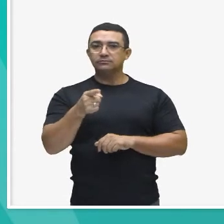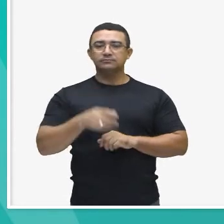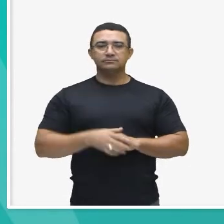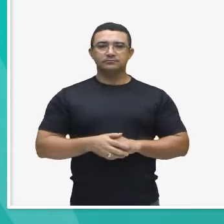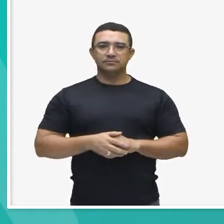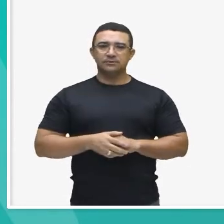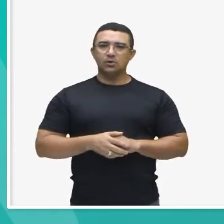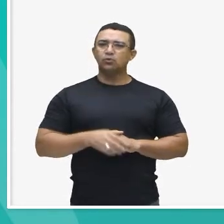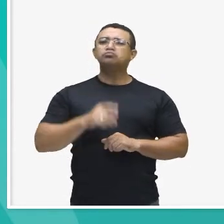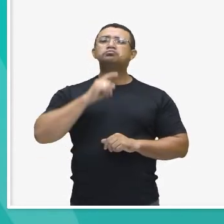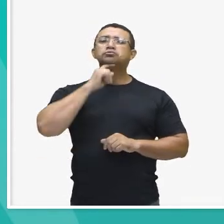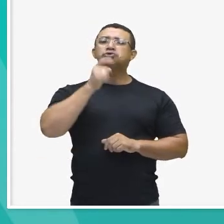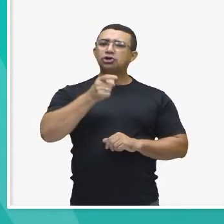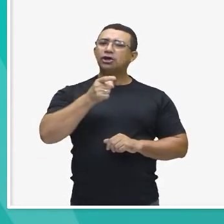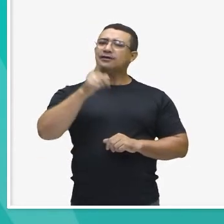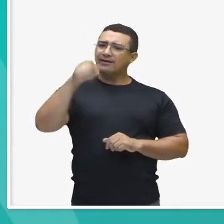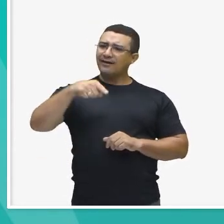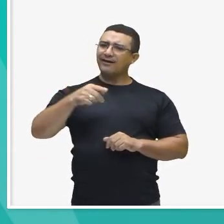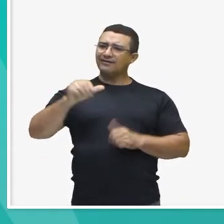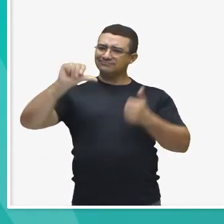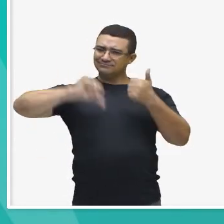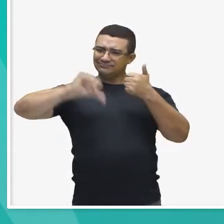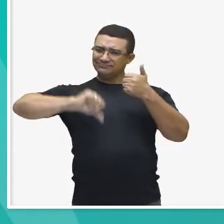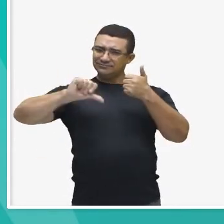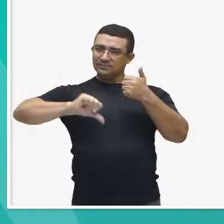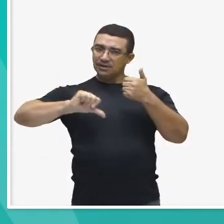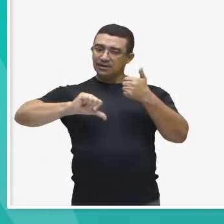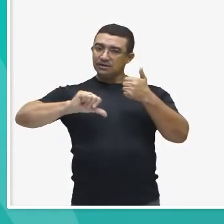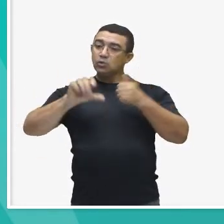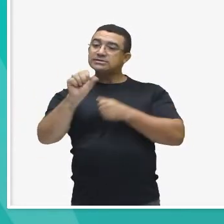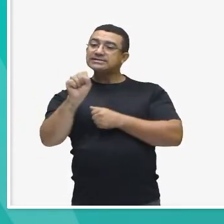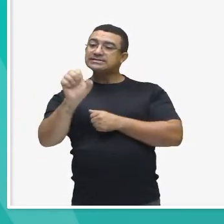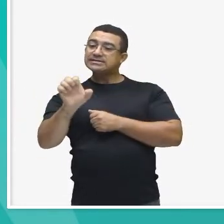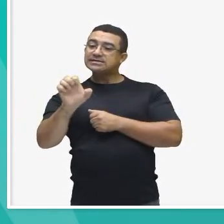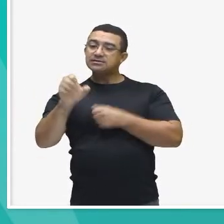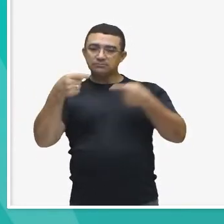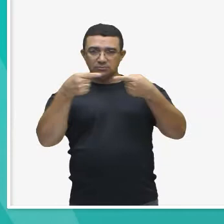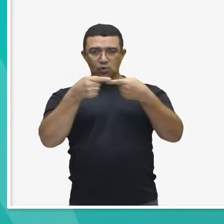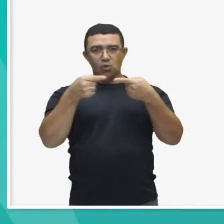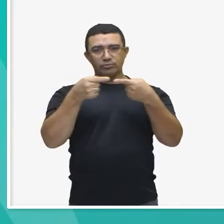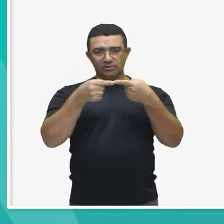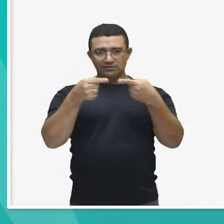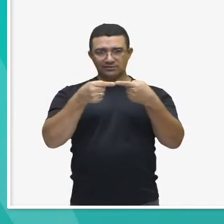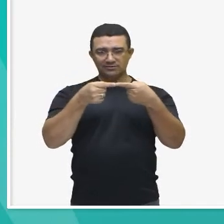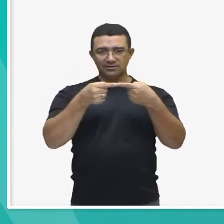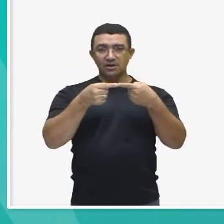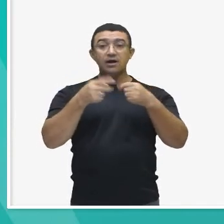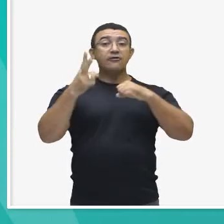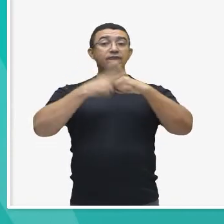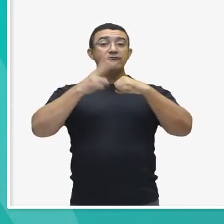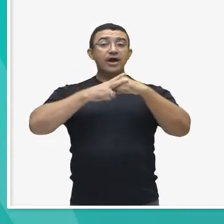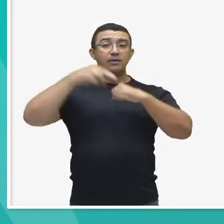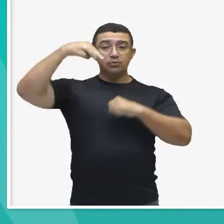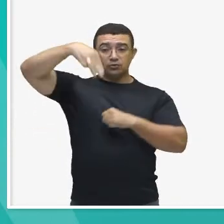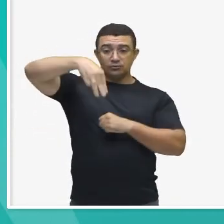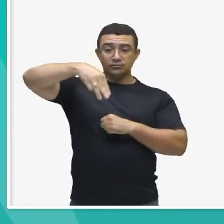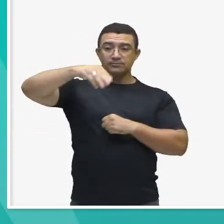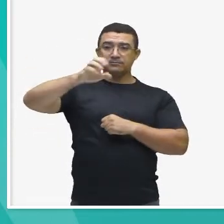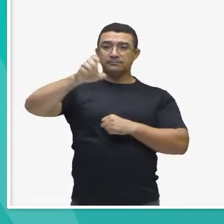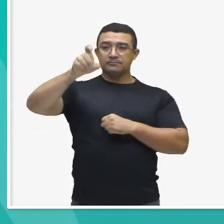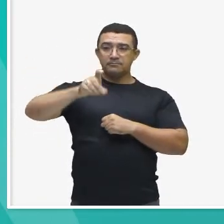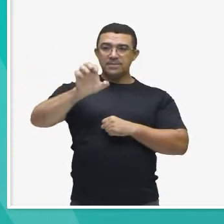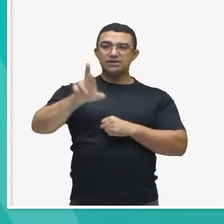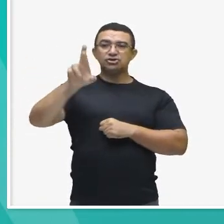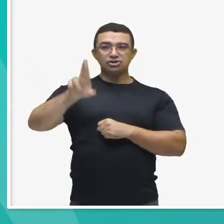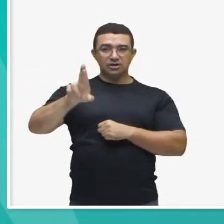atrai aí o pronome se. Olha aqui o pronome para antes do verbo. Que qual